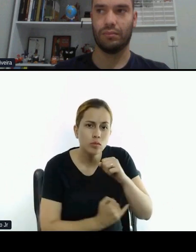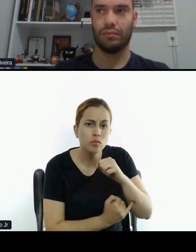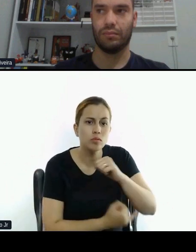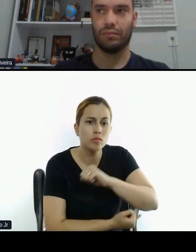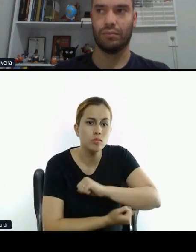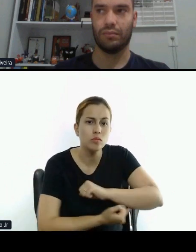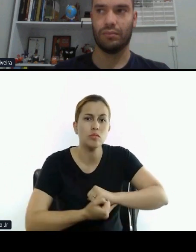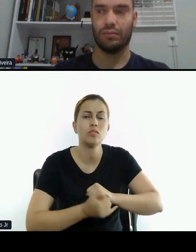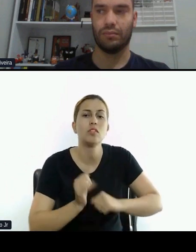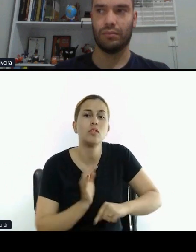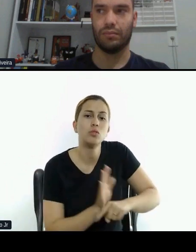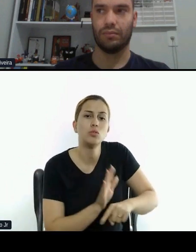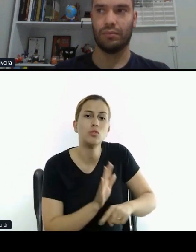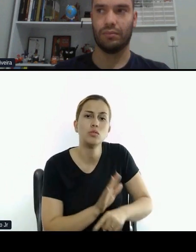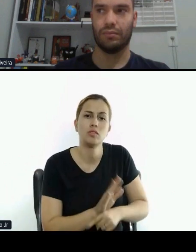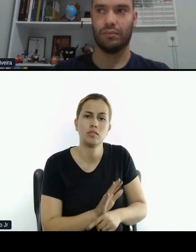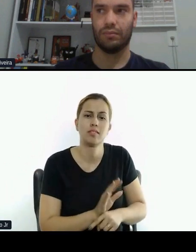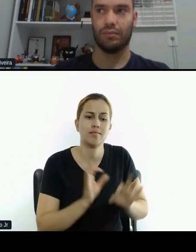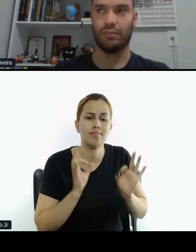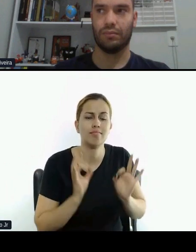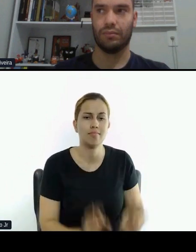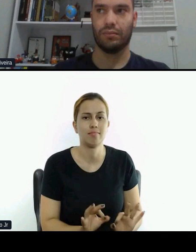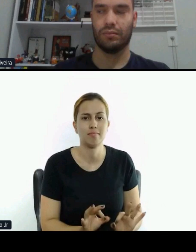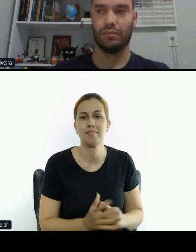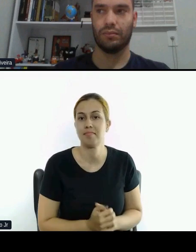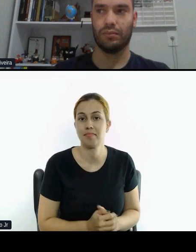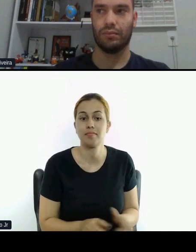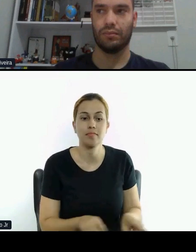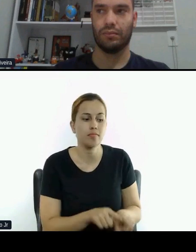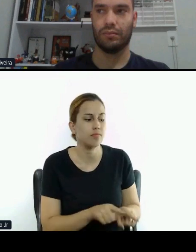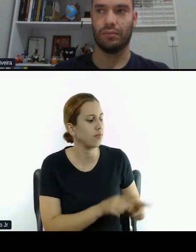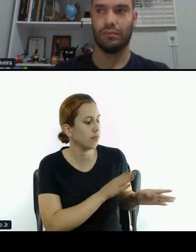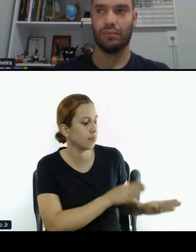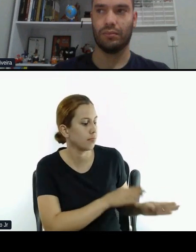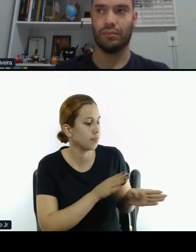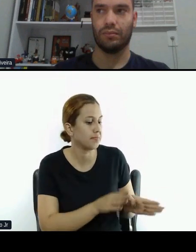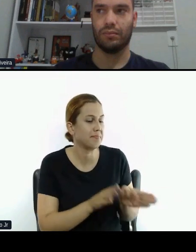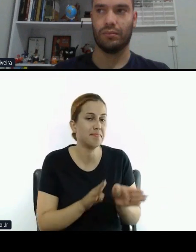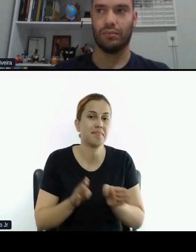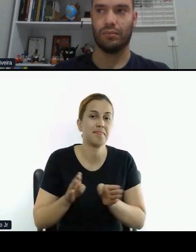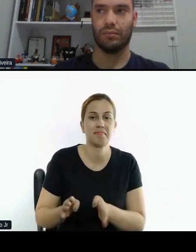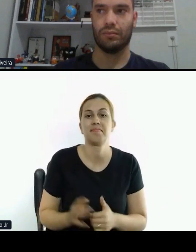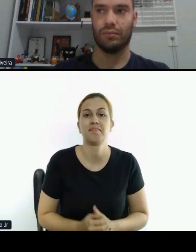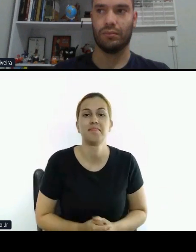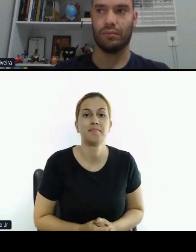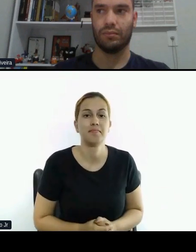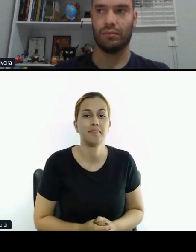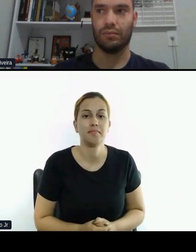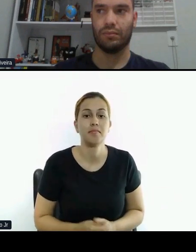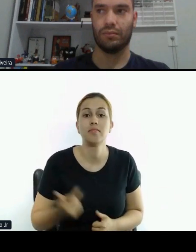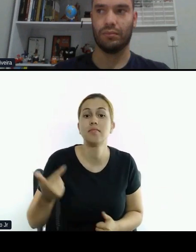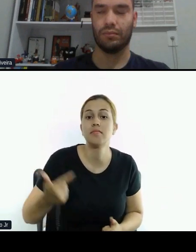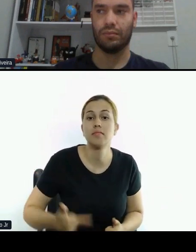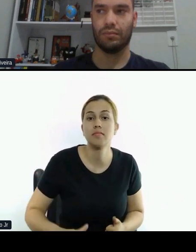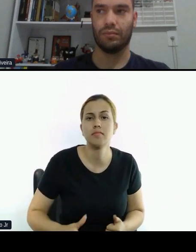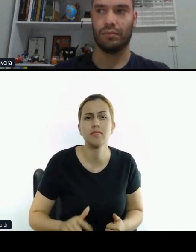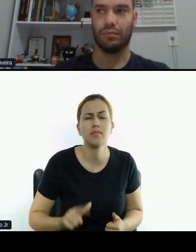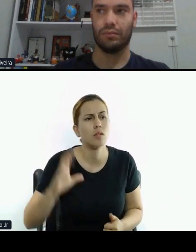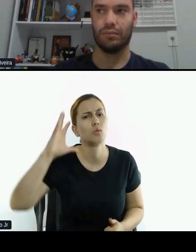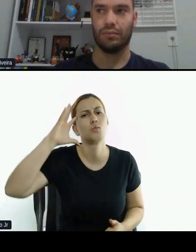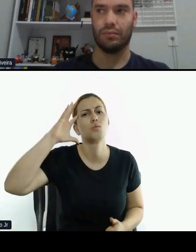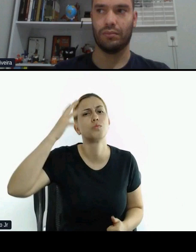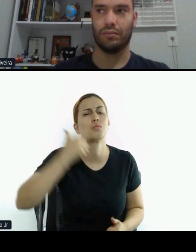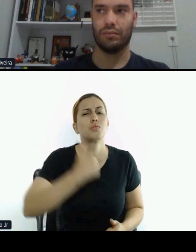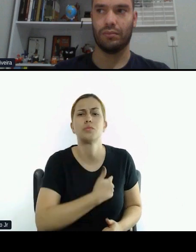modo eficiente, né, e padronizado, principalmente padronizado, as soluções de governo,